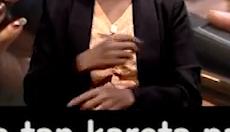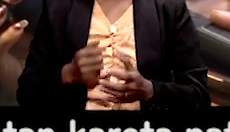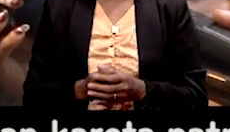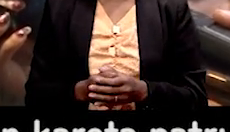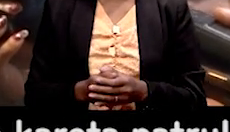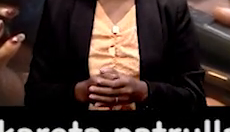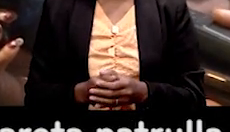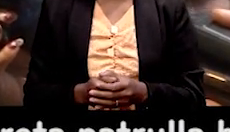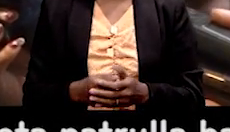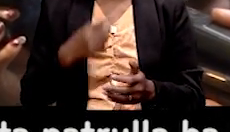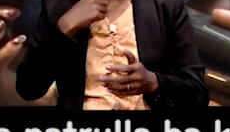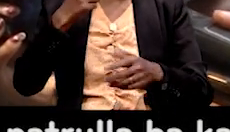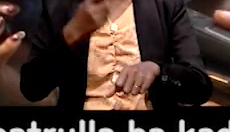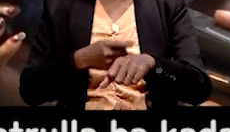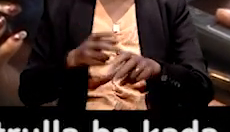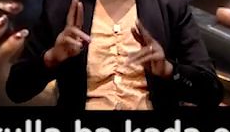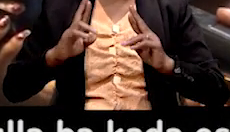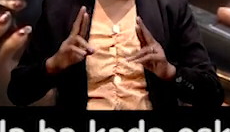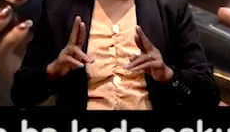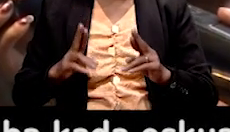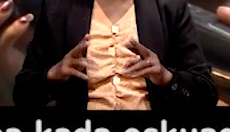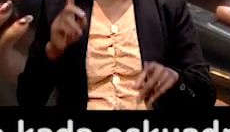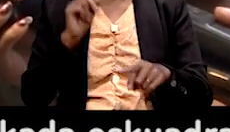corrente malheiring é momento né, nia la bela iha